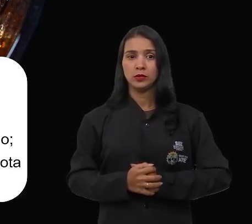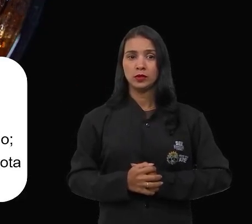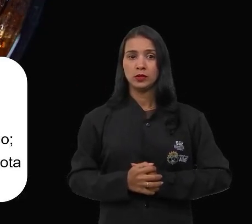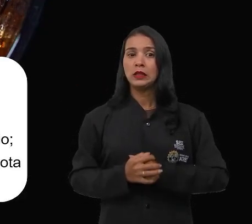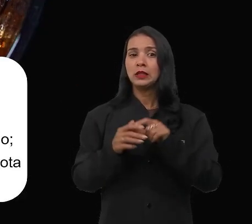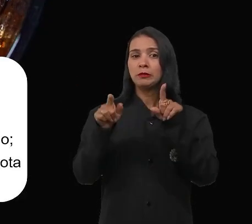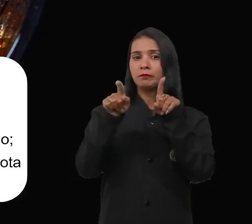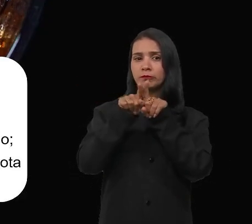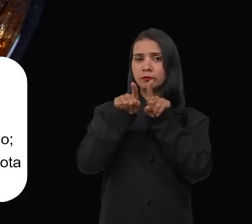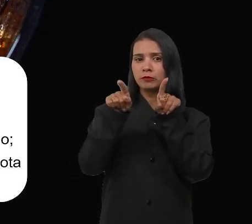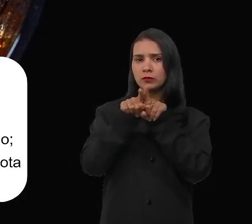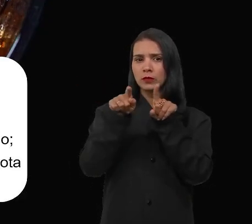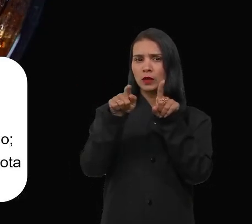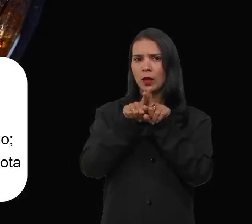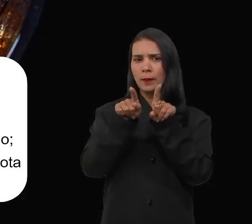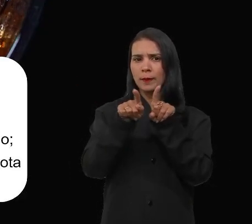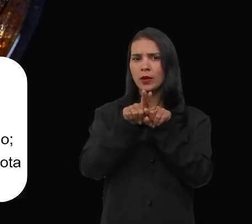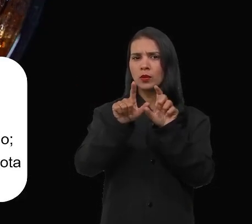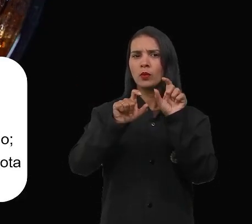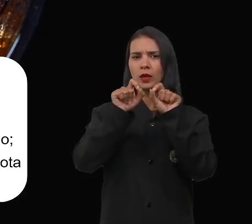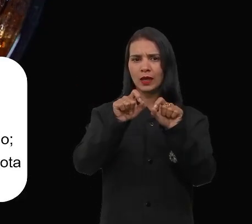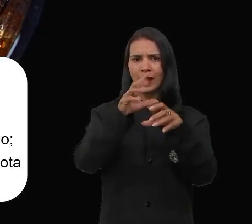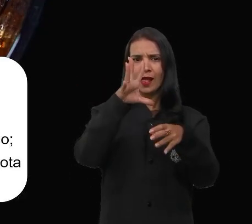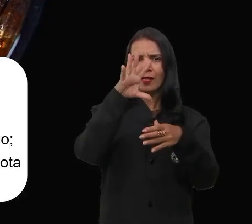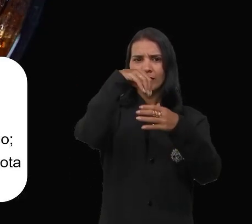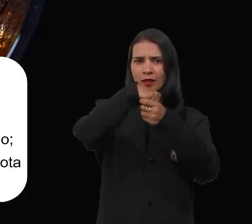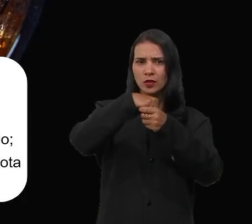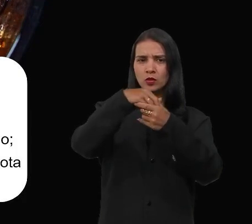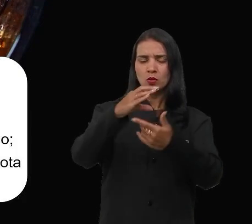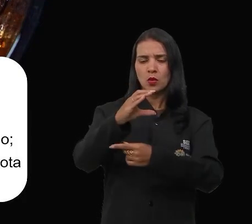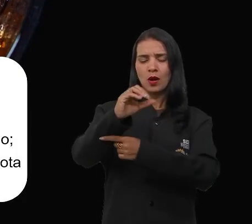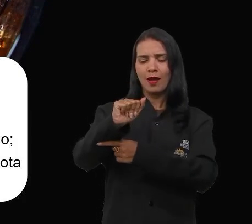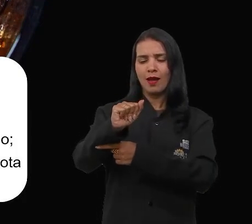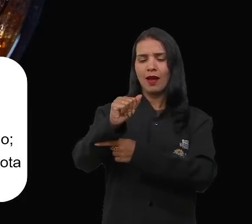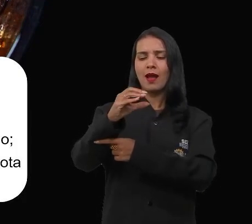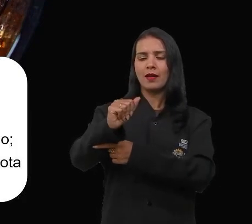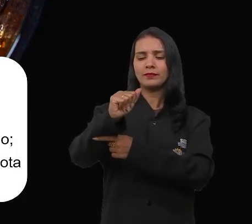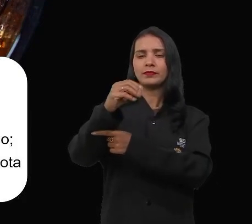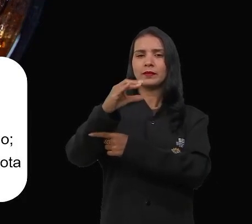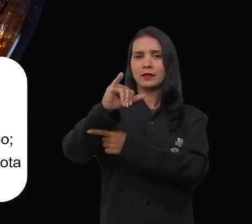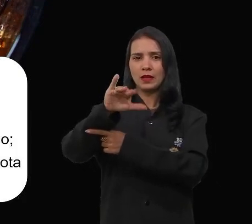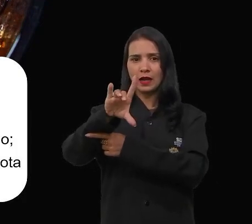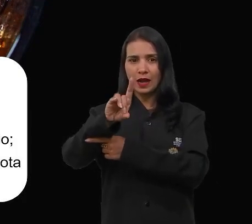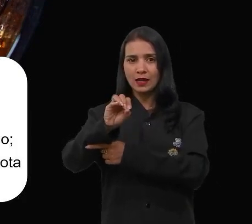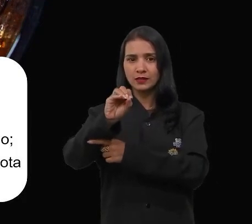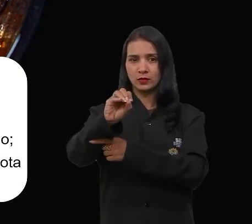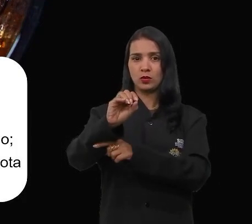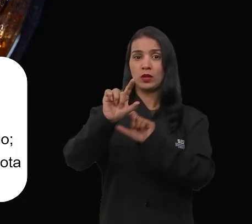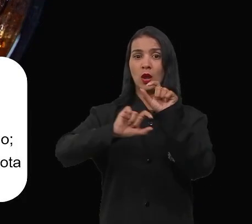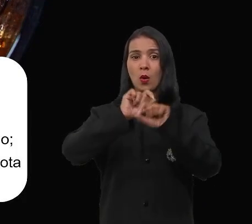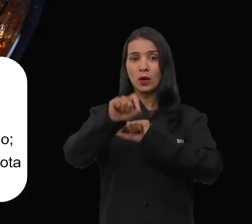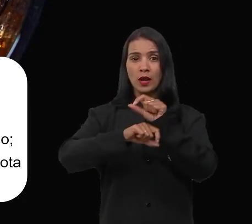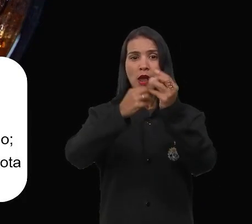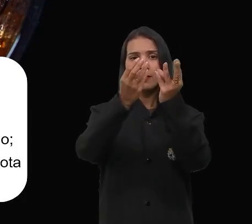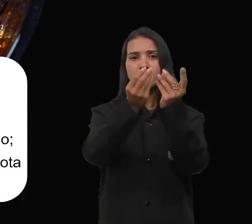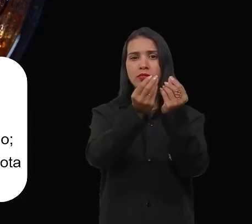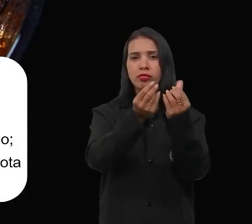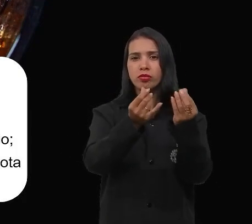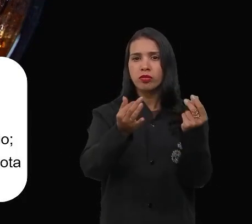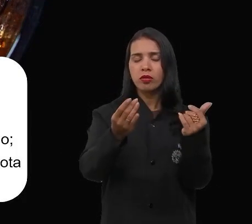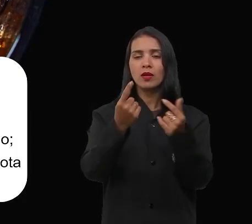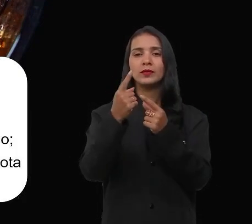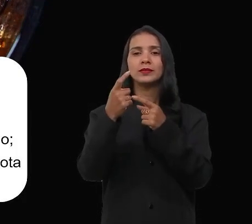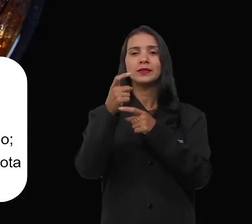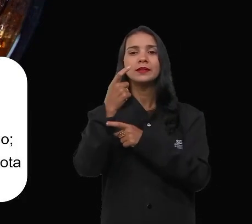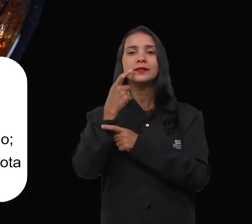possui ácidos ali, como o ácido fosfórico, que vai ter a capacidade, o quê, gente? De desmineralizar os dentes,